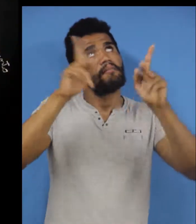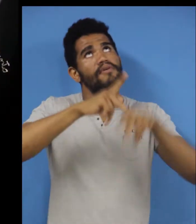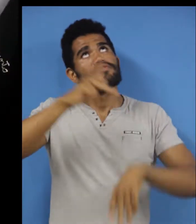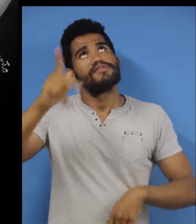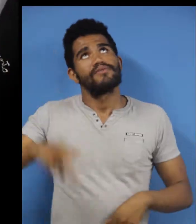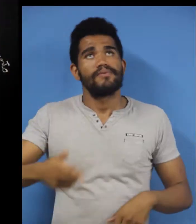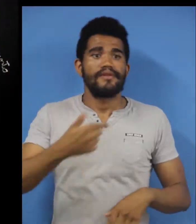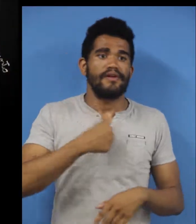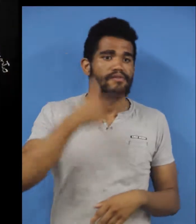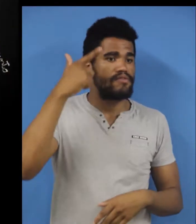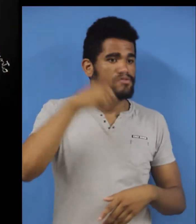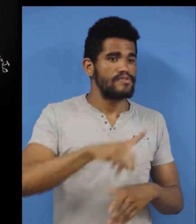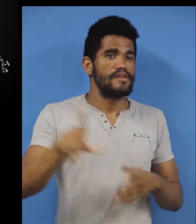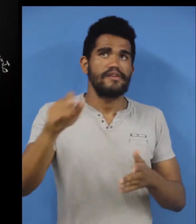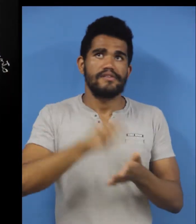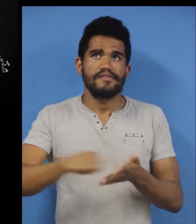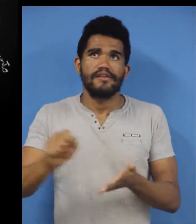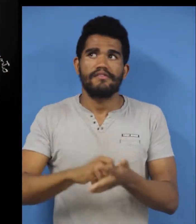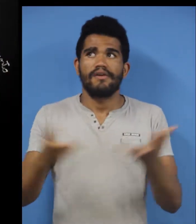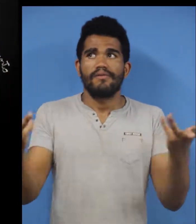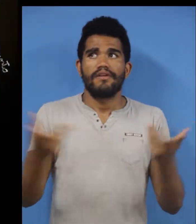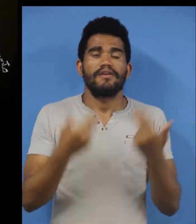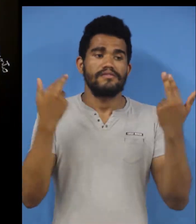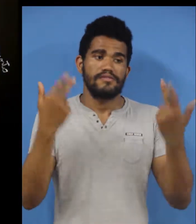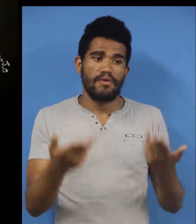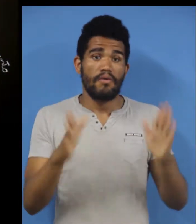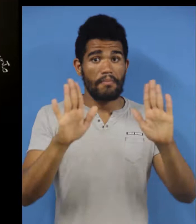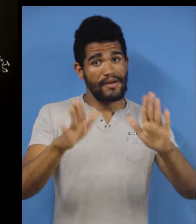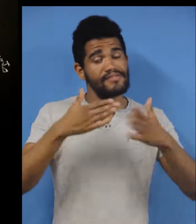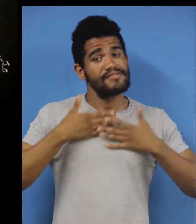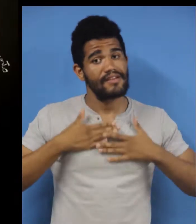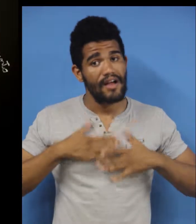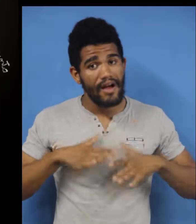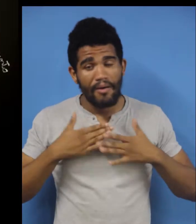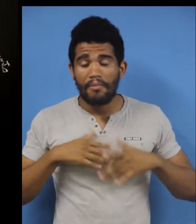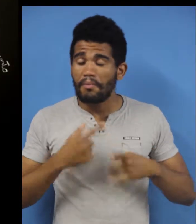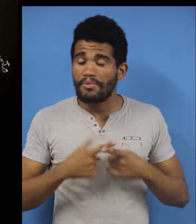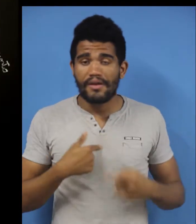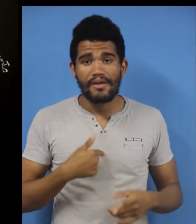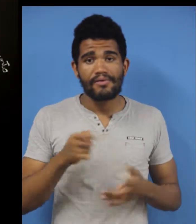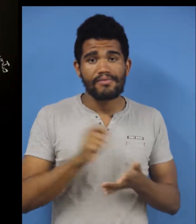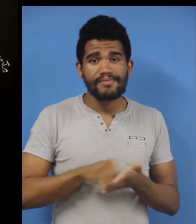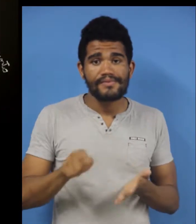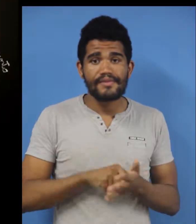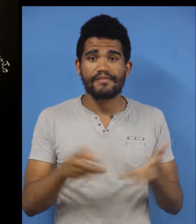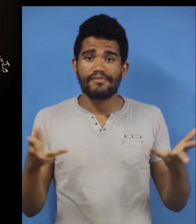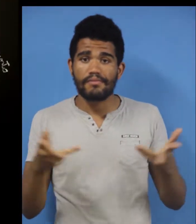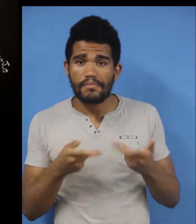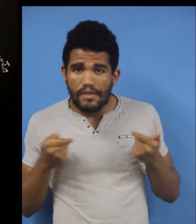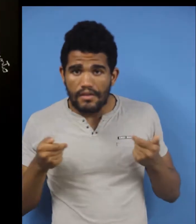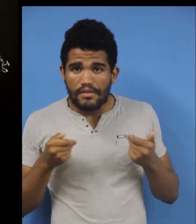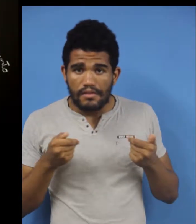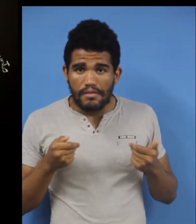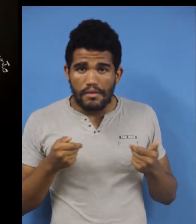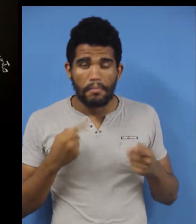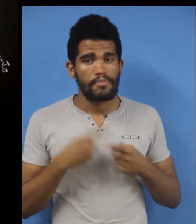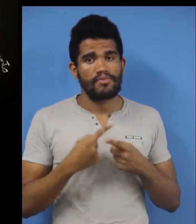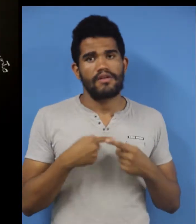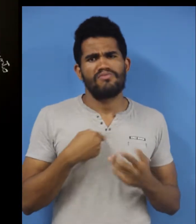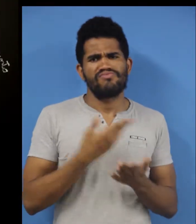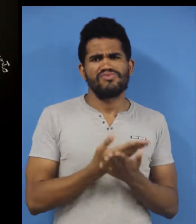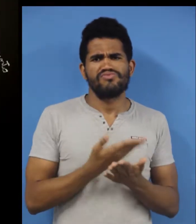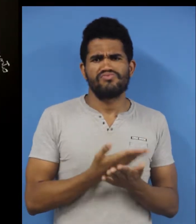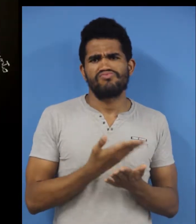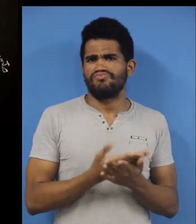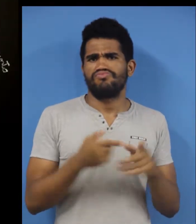mas professora, eu não vou conseguir escrever como a senhora escreve. Adivinhem porque eu escrevo tão bem, sem modéstia, porque eu